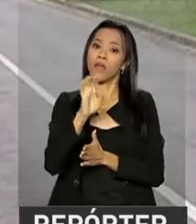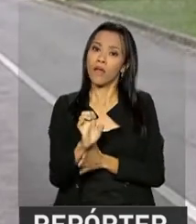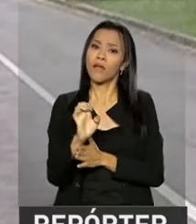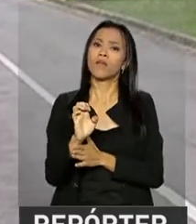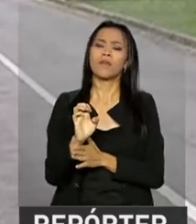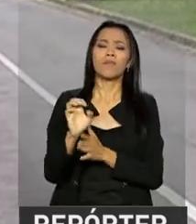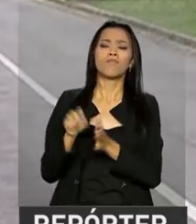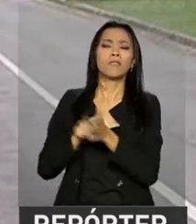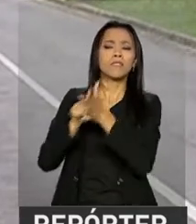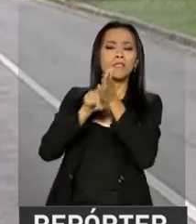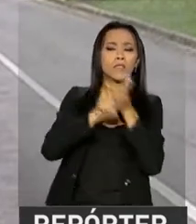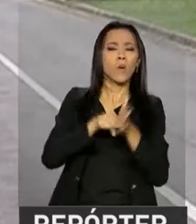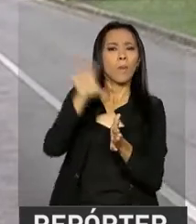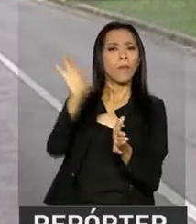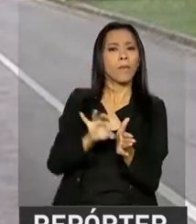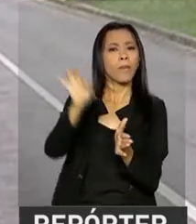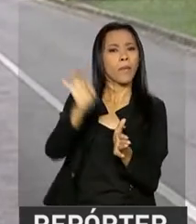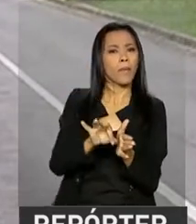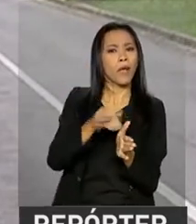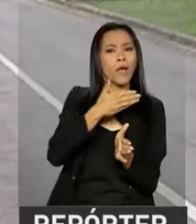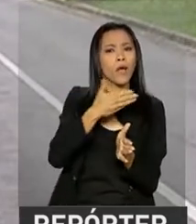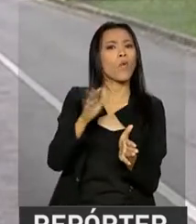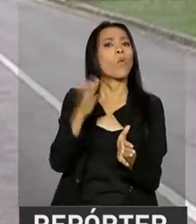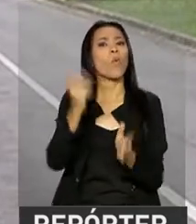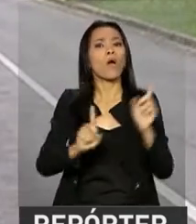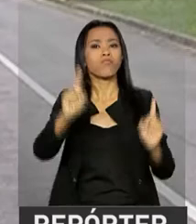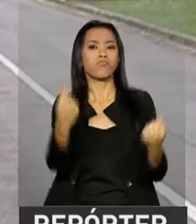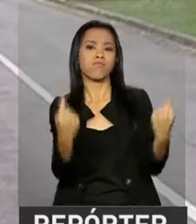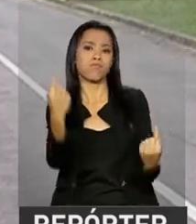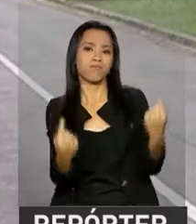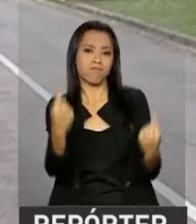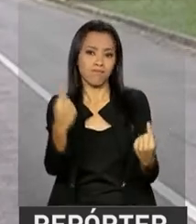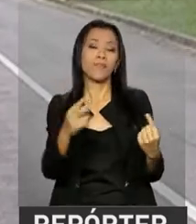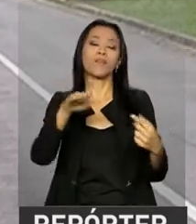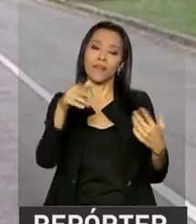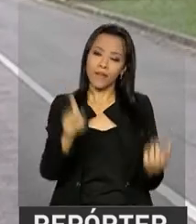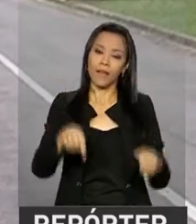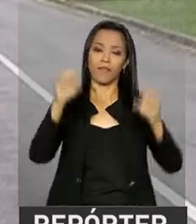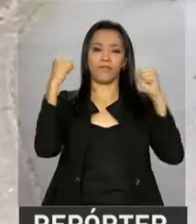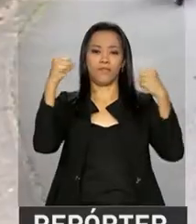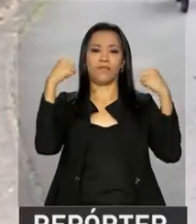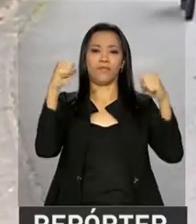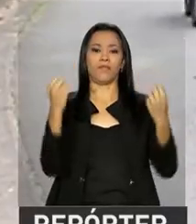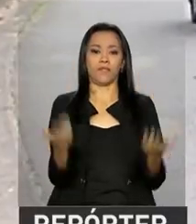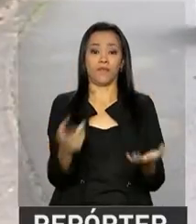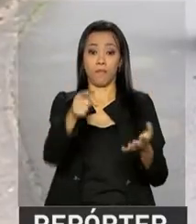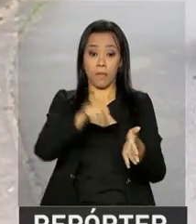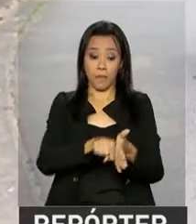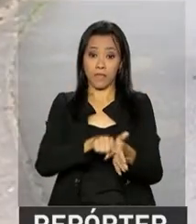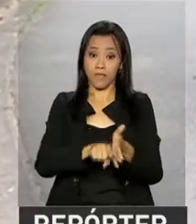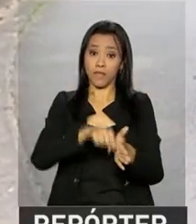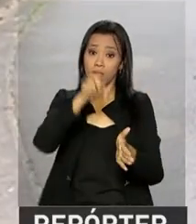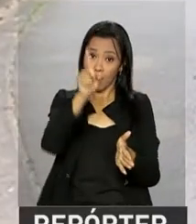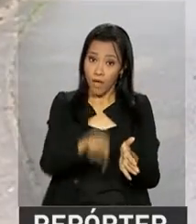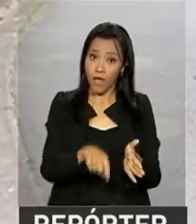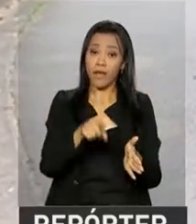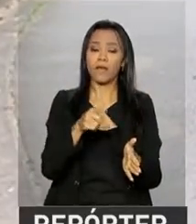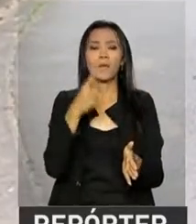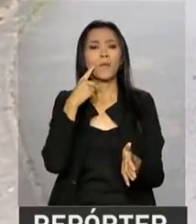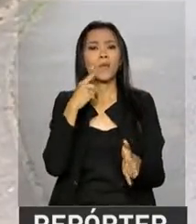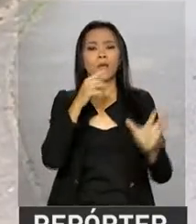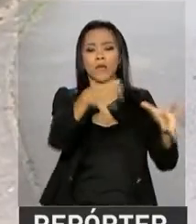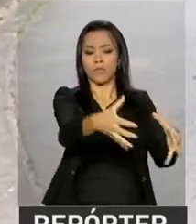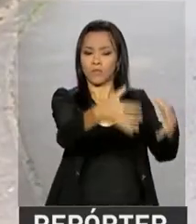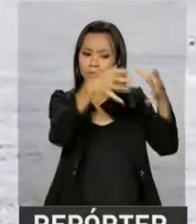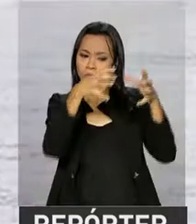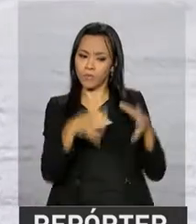as preferências e hábitos da nossa população quando o assunto é exercício o estudo faz parte da pesquisa por amostra de